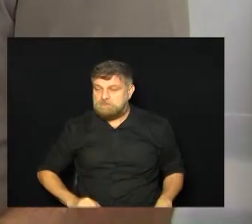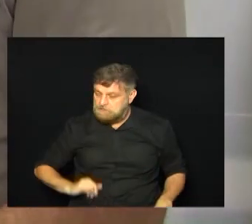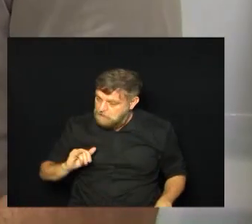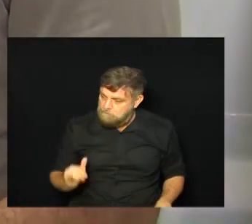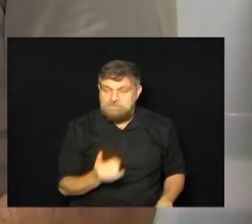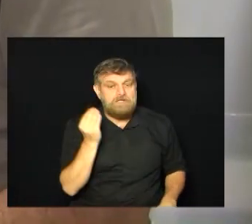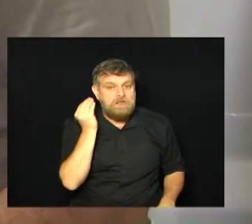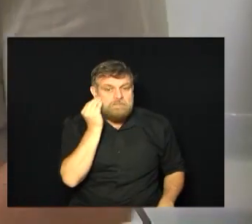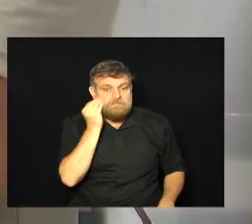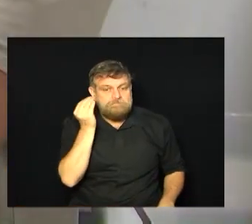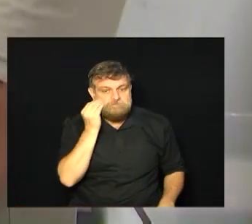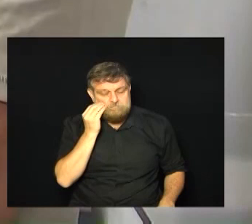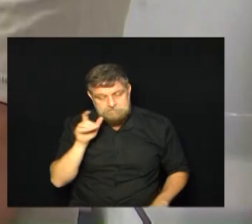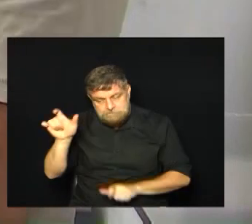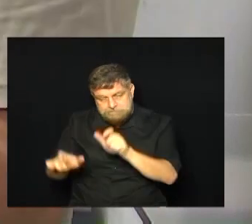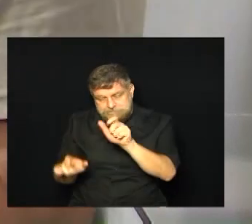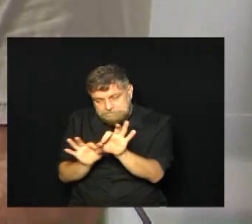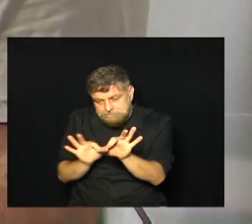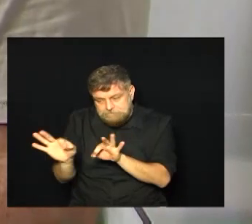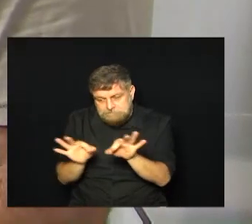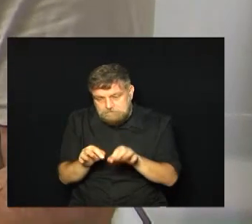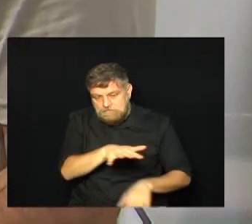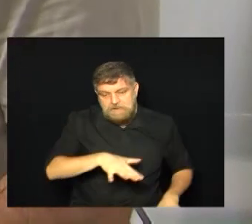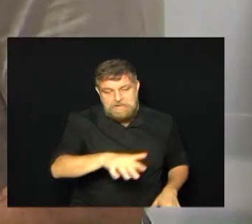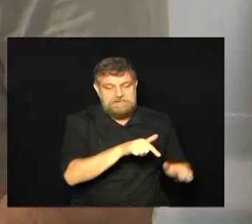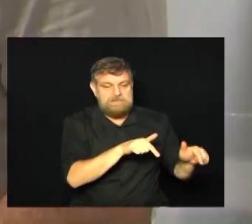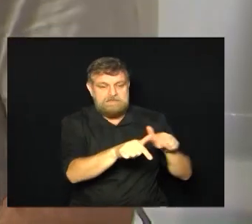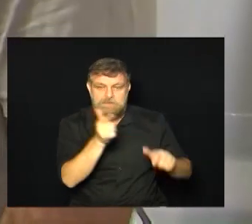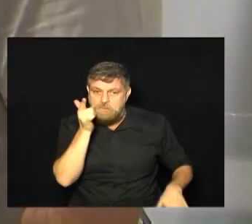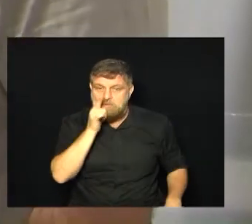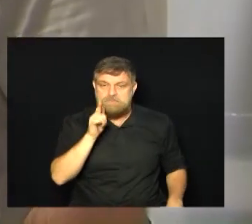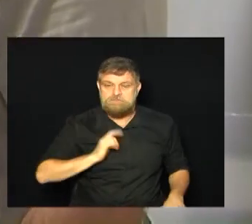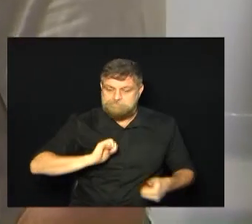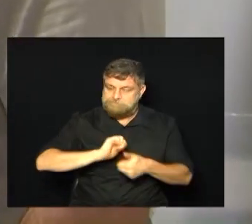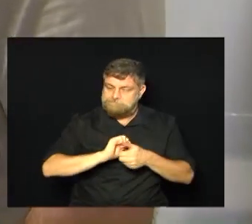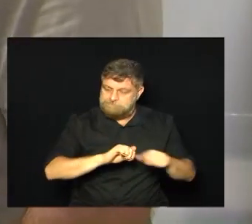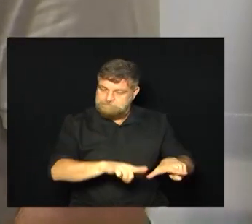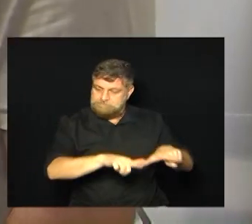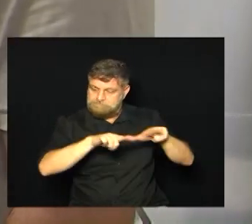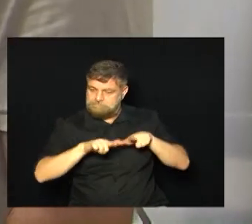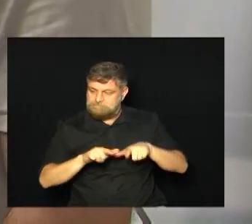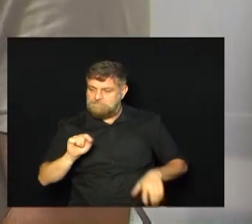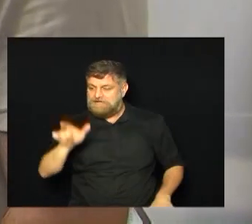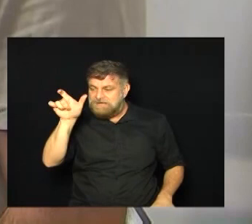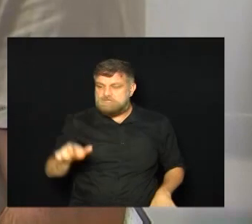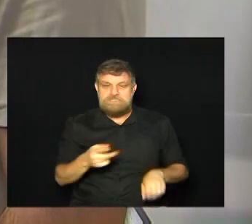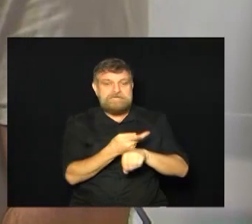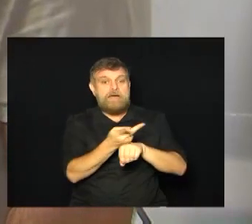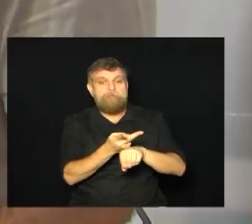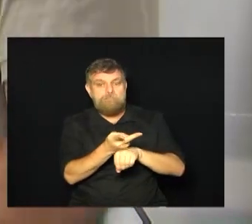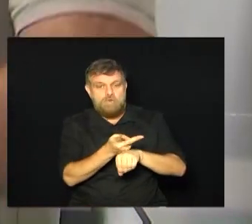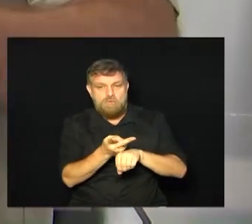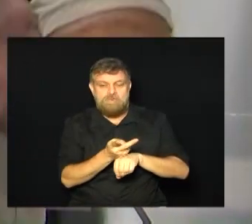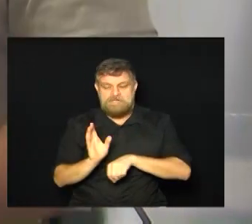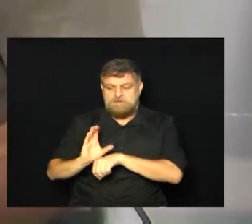oportunidade aí para as pessoas, não é, se prepararem para entrar no mercado de trabalho. E para se qualificar também quem já está, né, à procura de uma